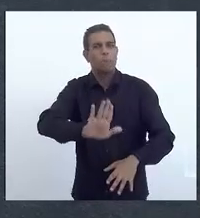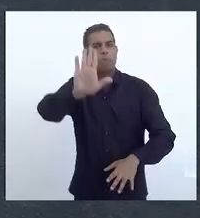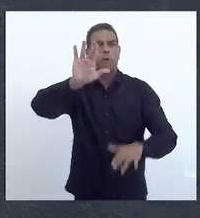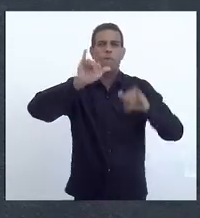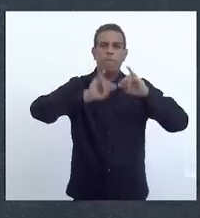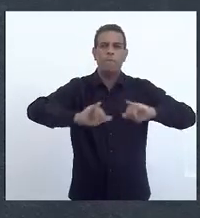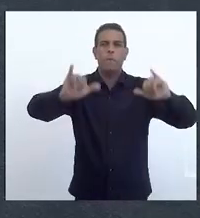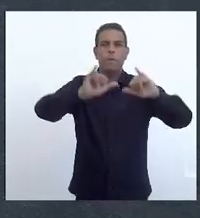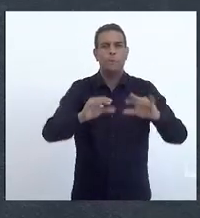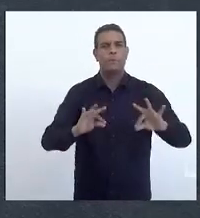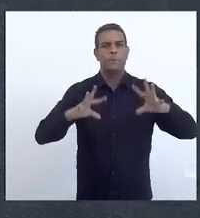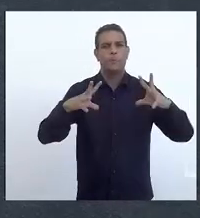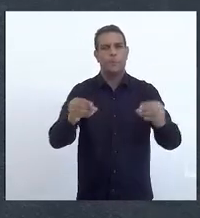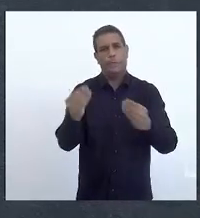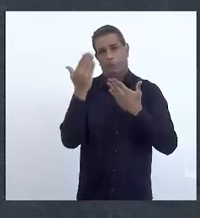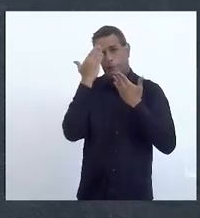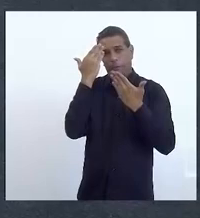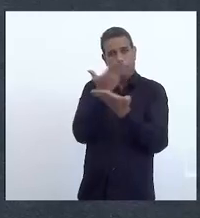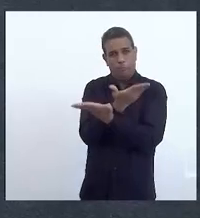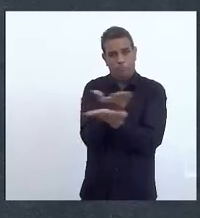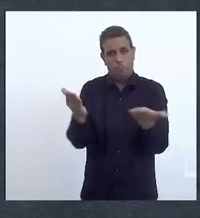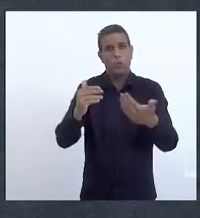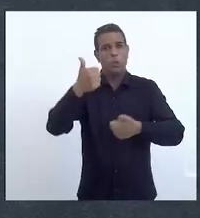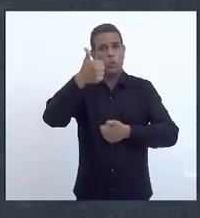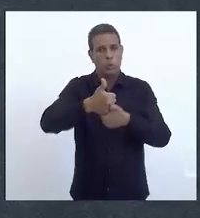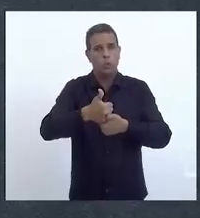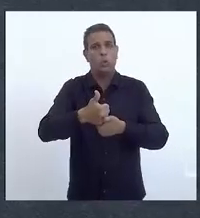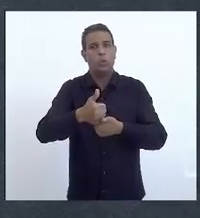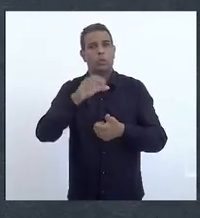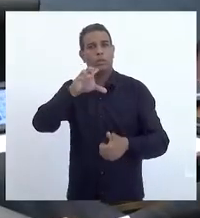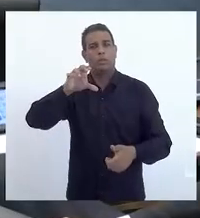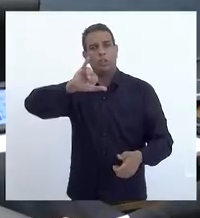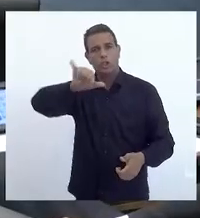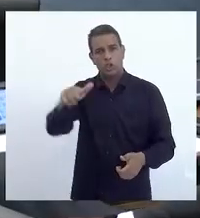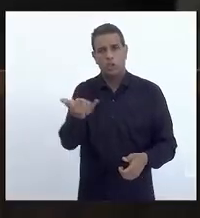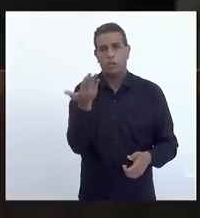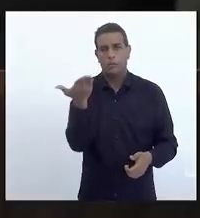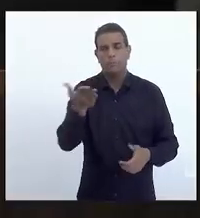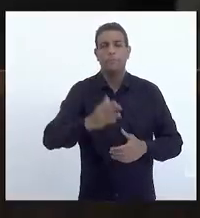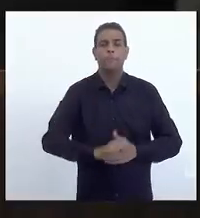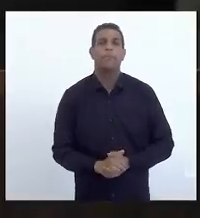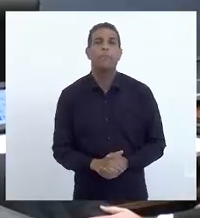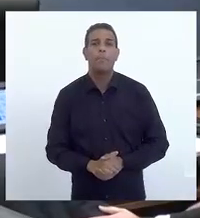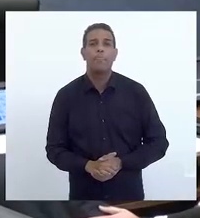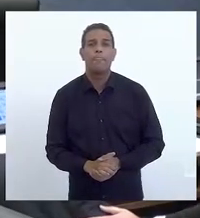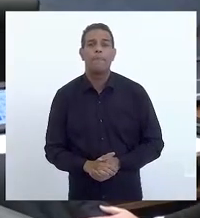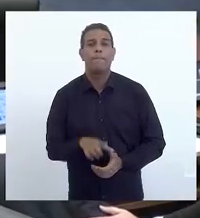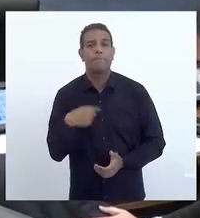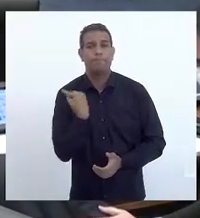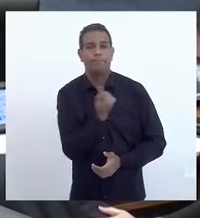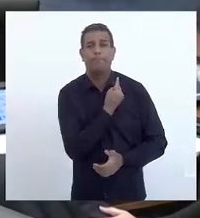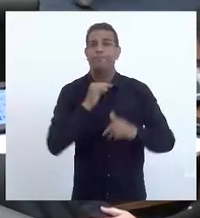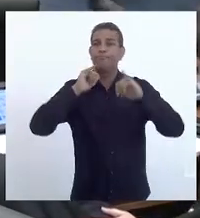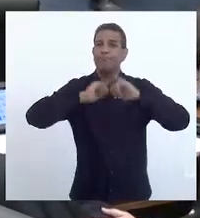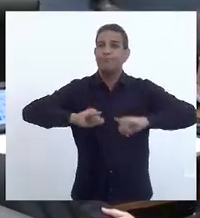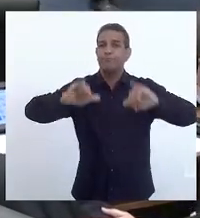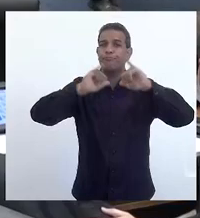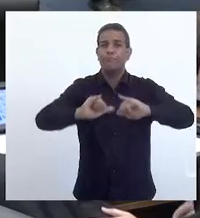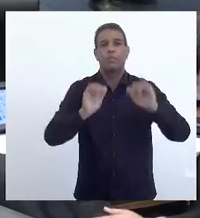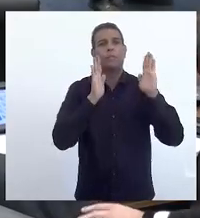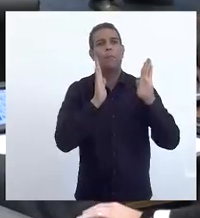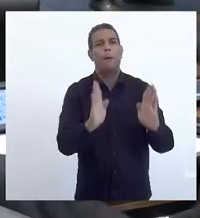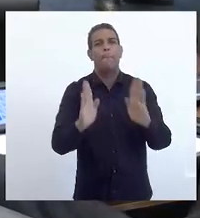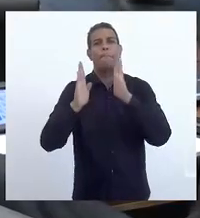já agradecendo também o substitutivo da CCJ. Ok. Pela comissão. Não, é só para dizer, senhor presidente, quero acolher